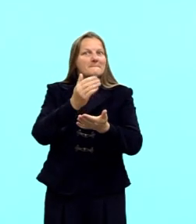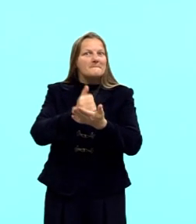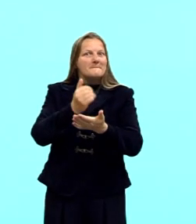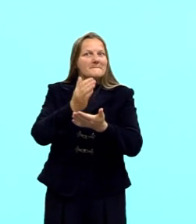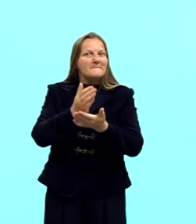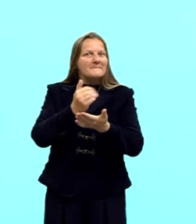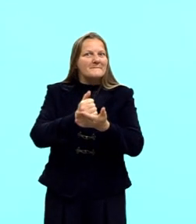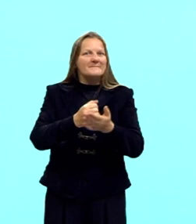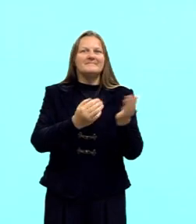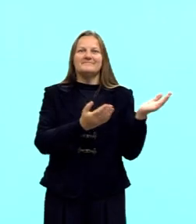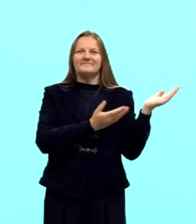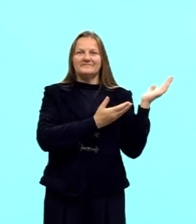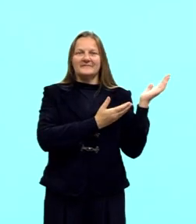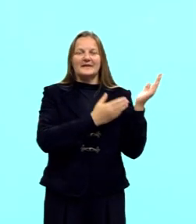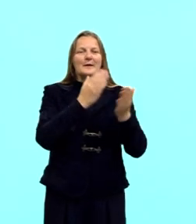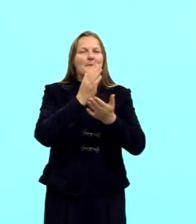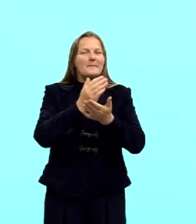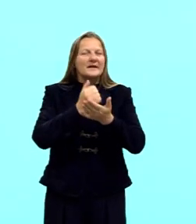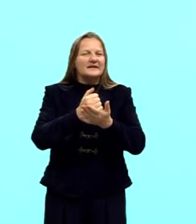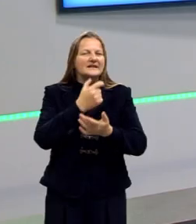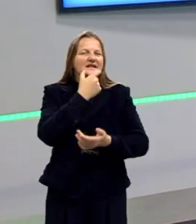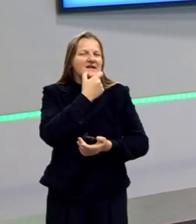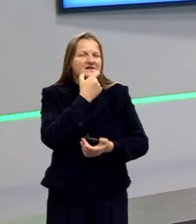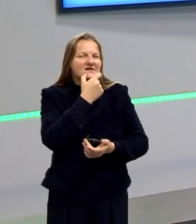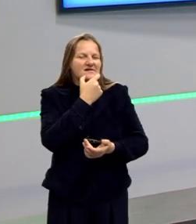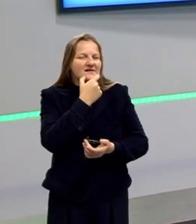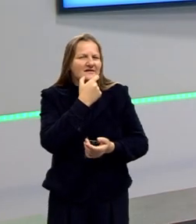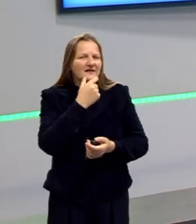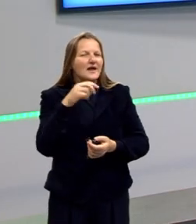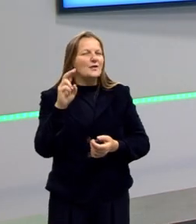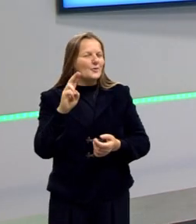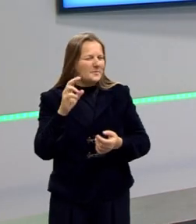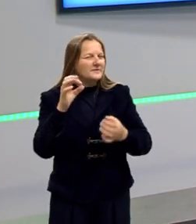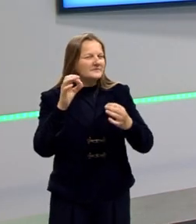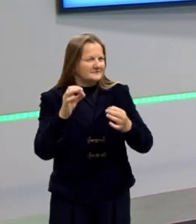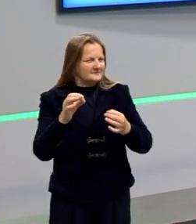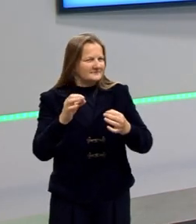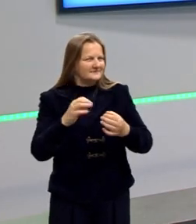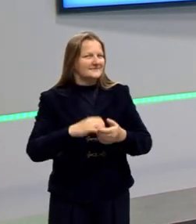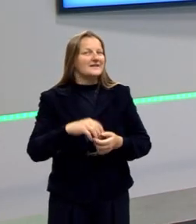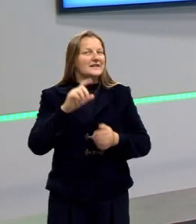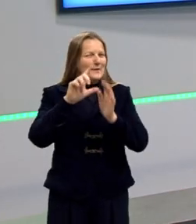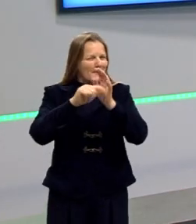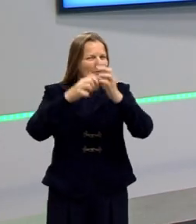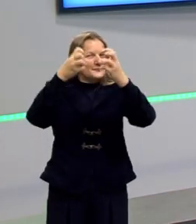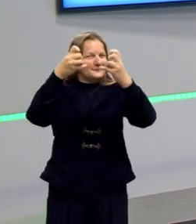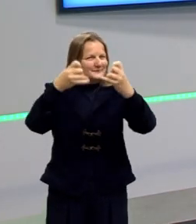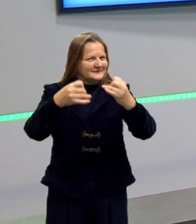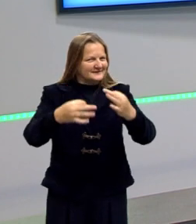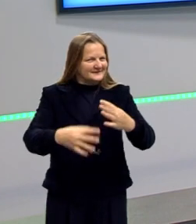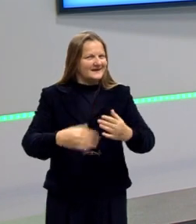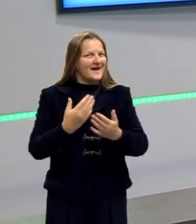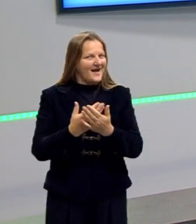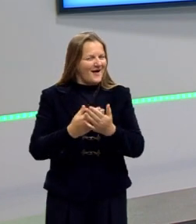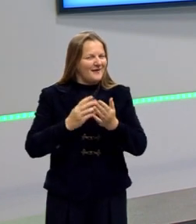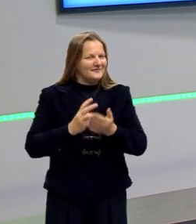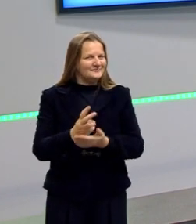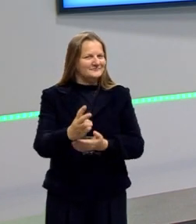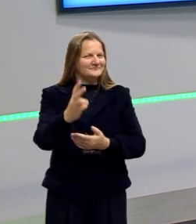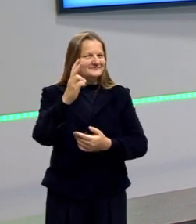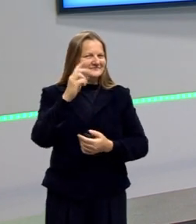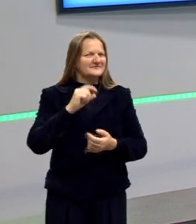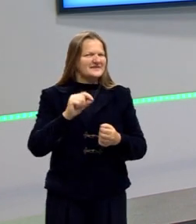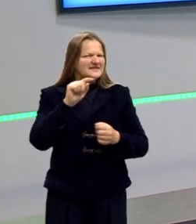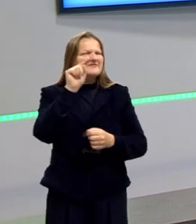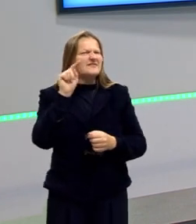tá em alguns lugares ela é chamada de batata inglesa depois a gente vai ver com o decorrer do período aí da nossa aula nós